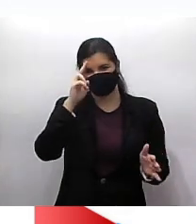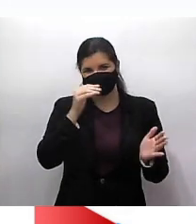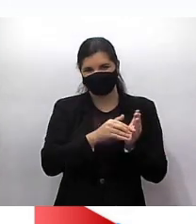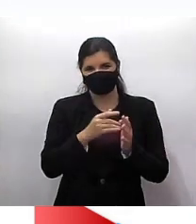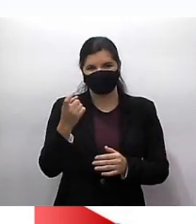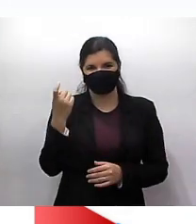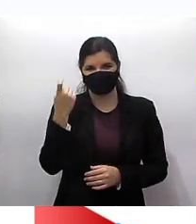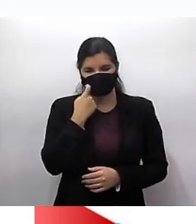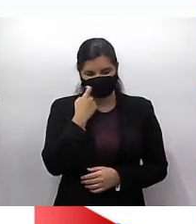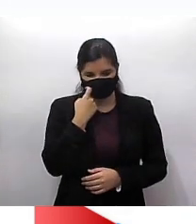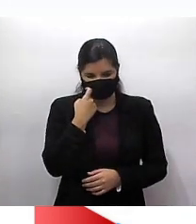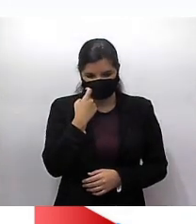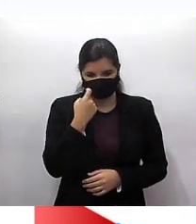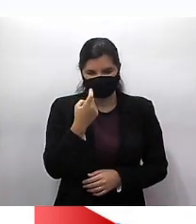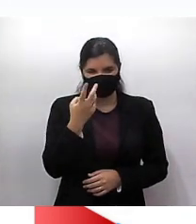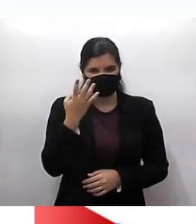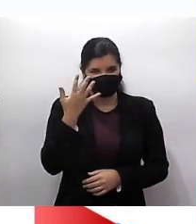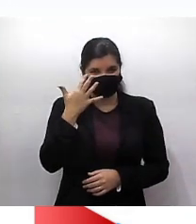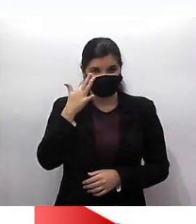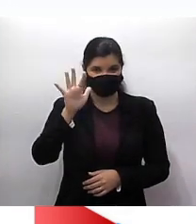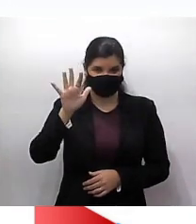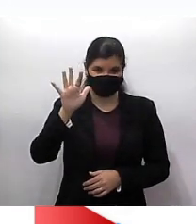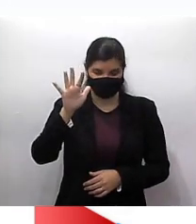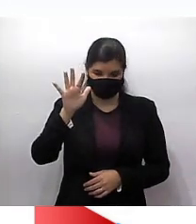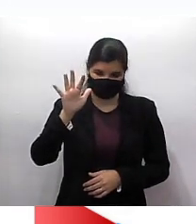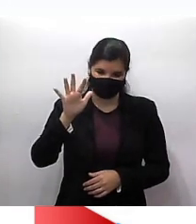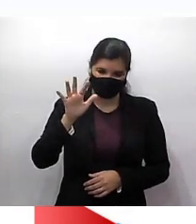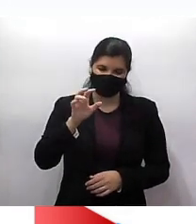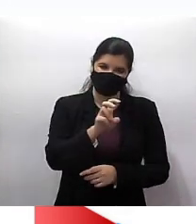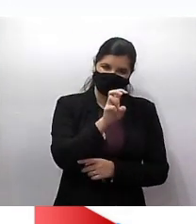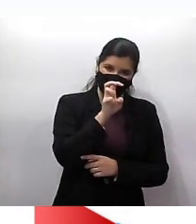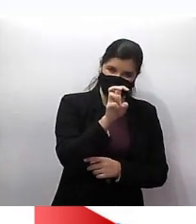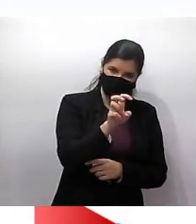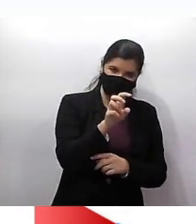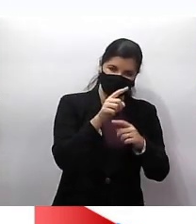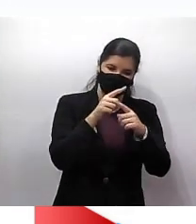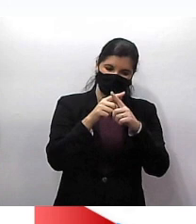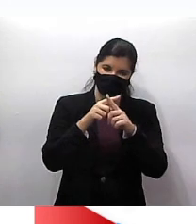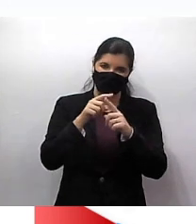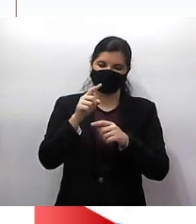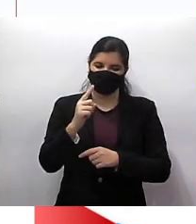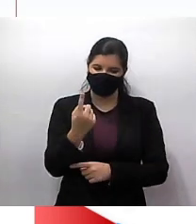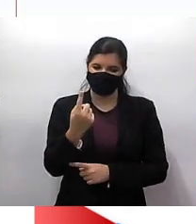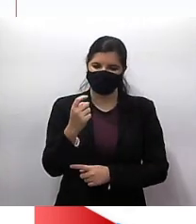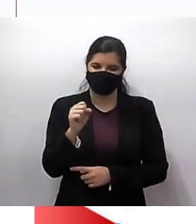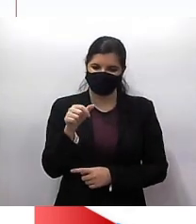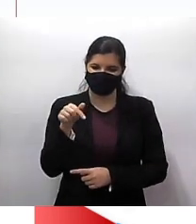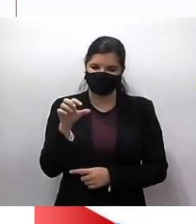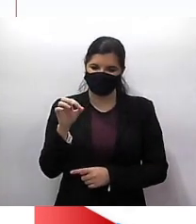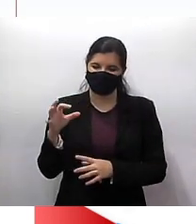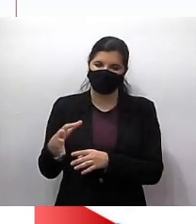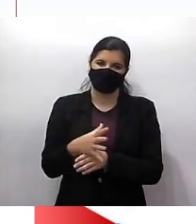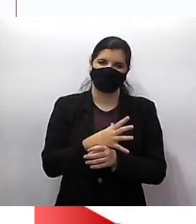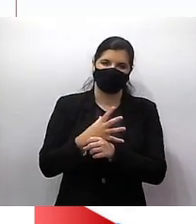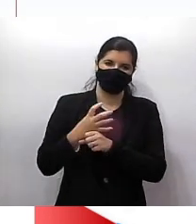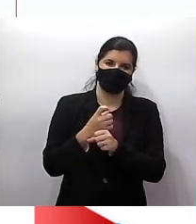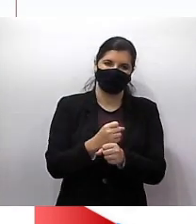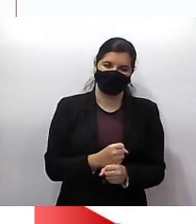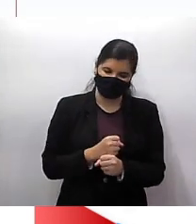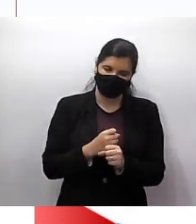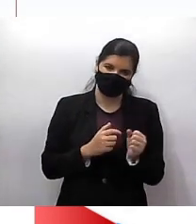durante a semana, eu vou multiplicar 5 vezes 1.870. E aí, fazendo esse produto da